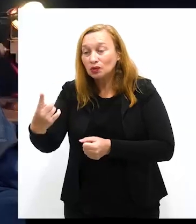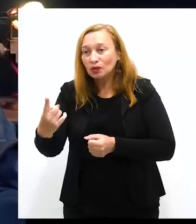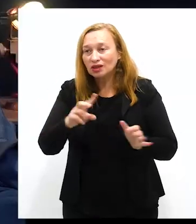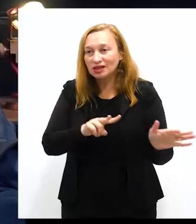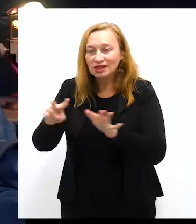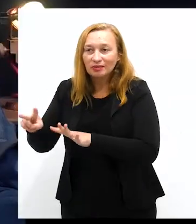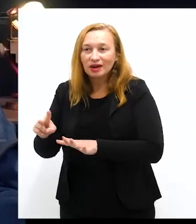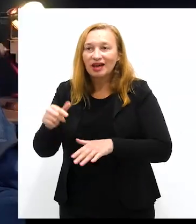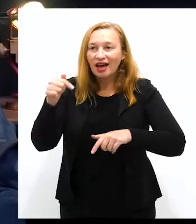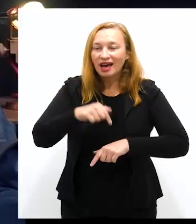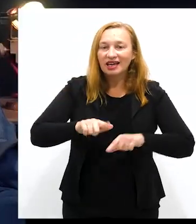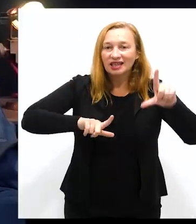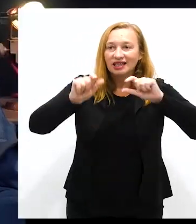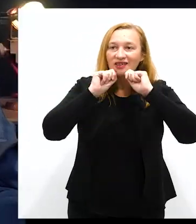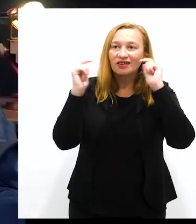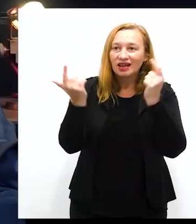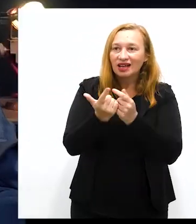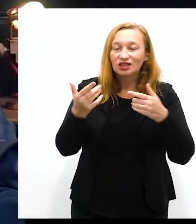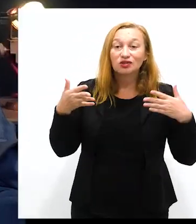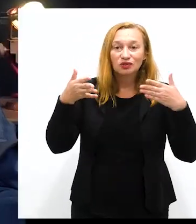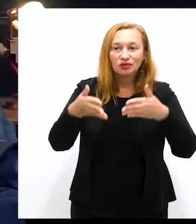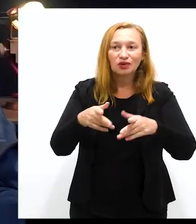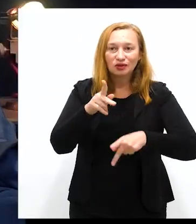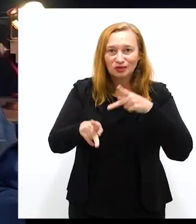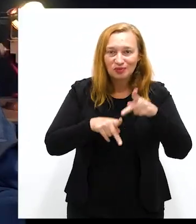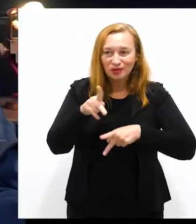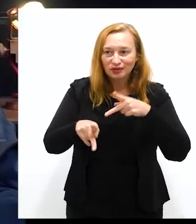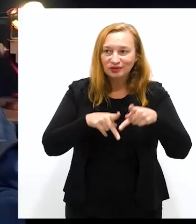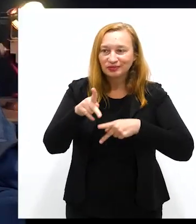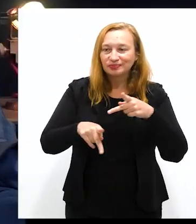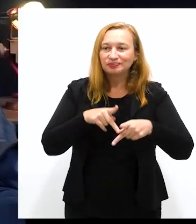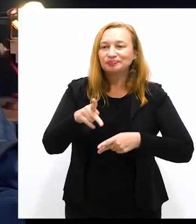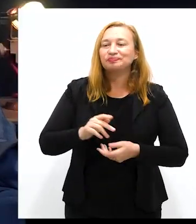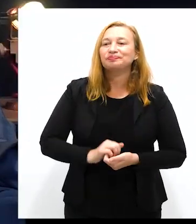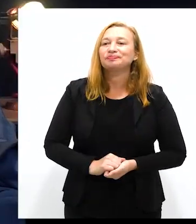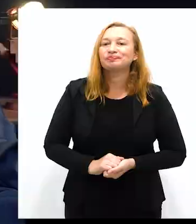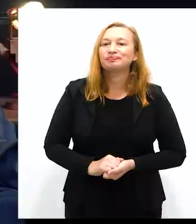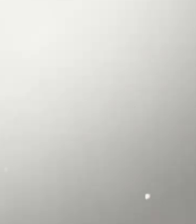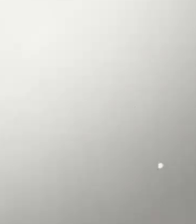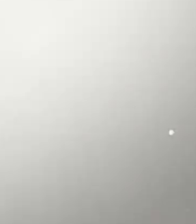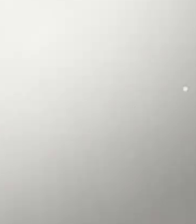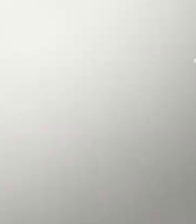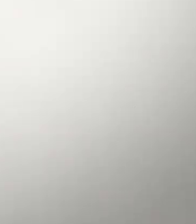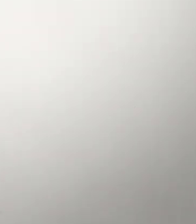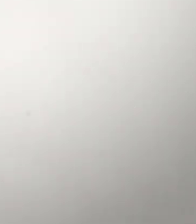estou esperando você no próximo programa aqui, na TV Alerj, o canal do povo.